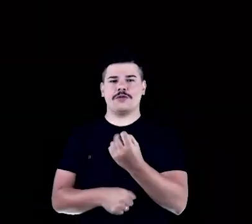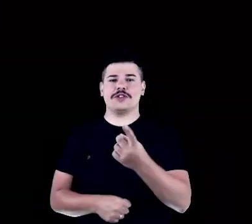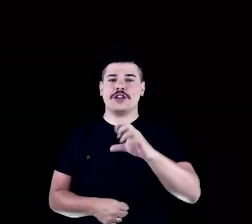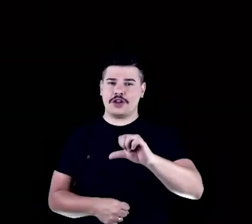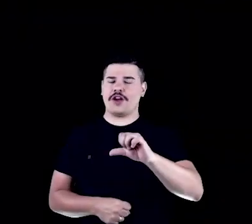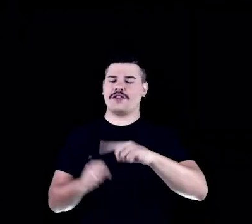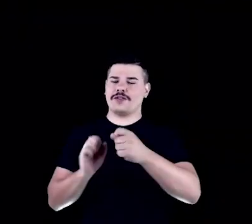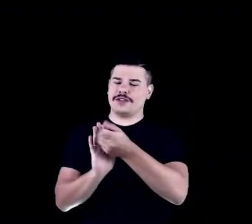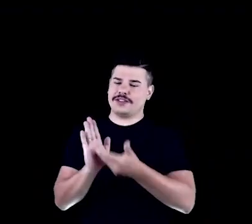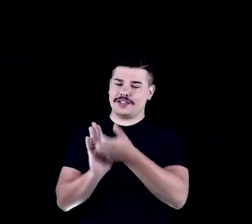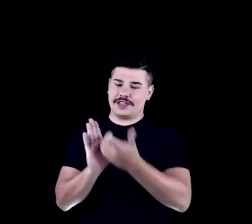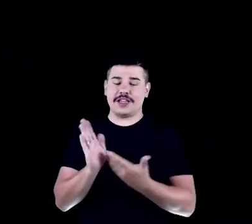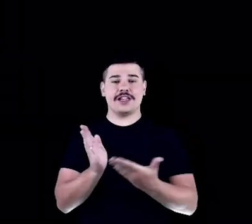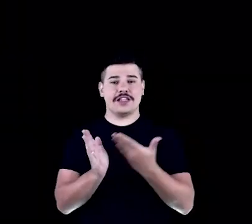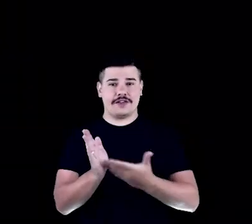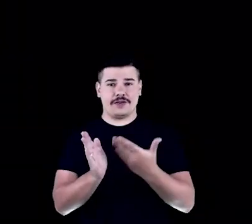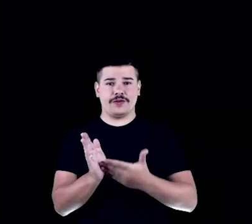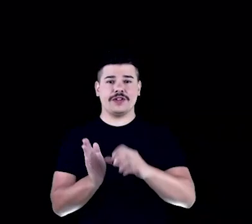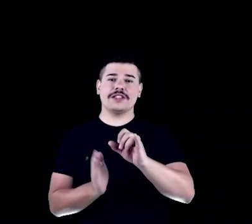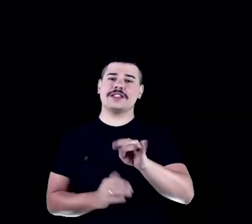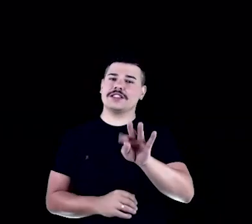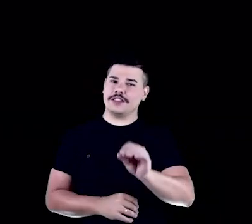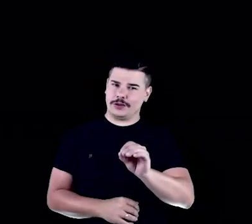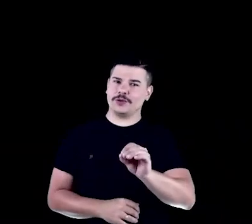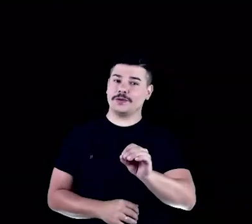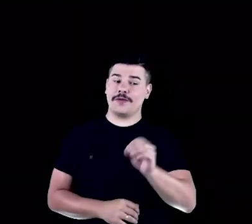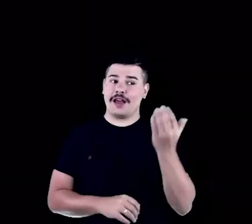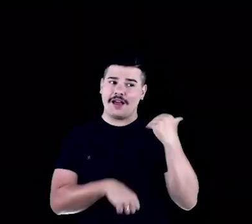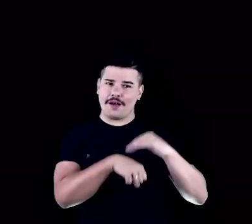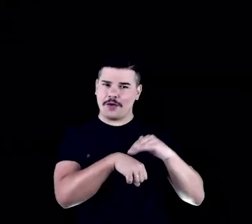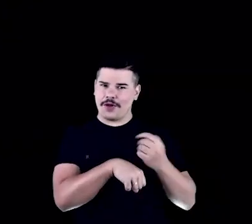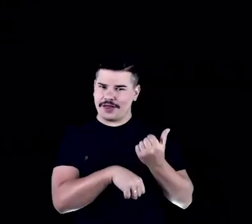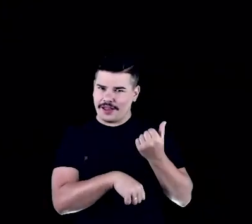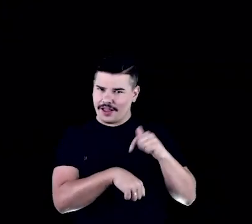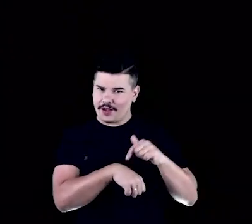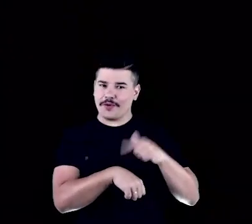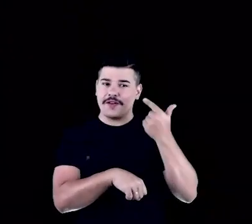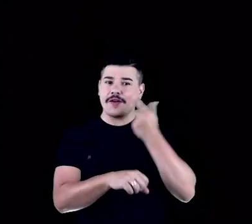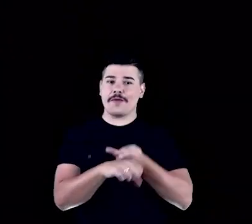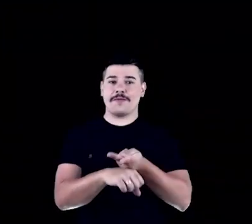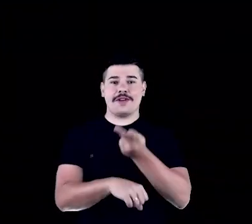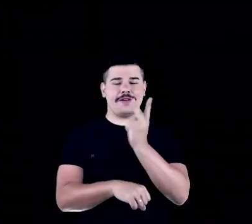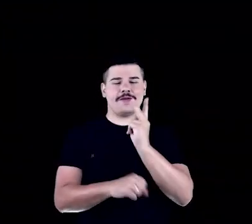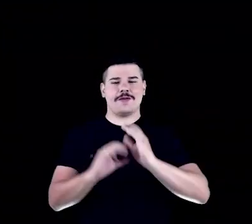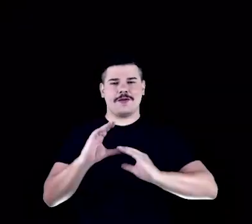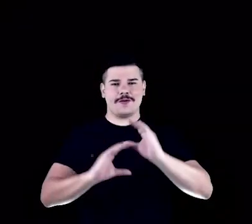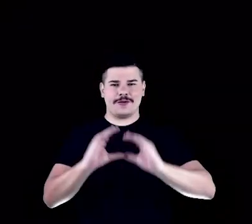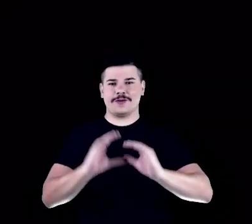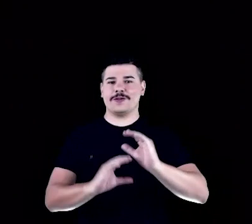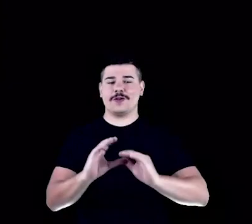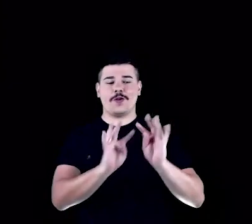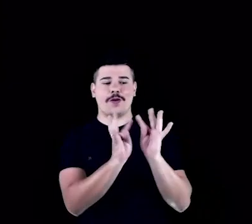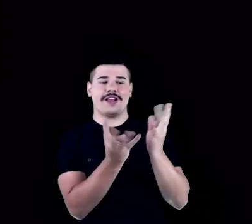2019, na categoria design, com o livro Cinto. E bem recentemente, o Arthur ele foi premiado no concurso